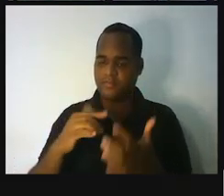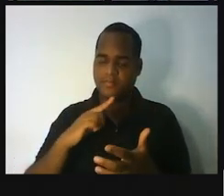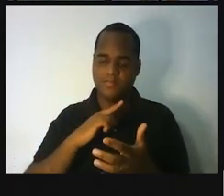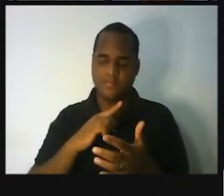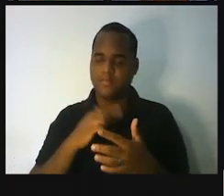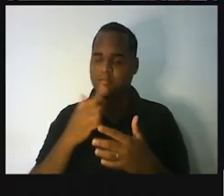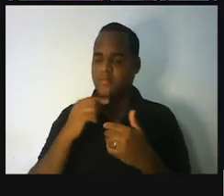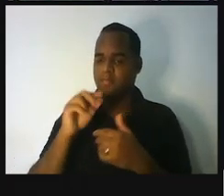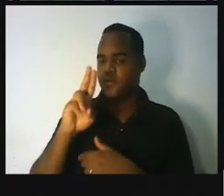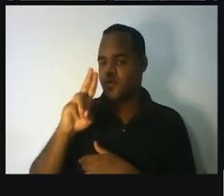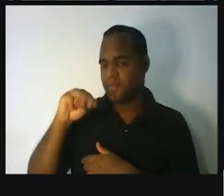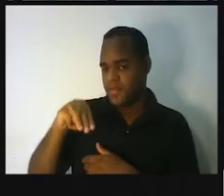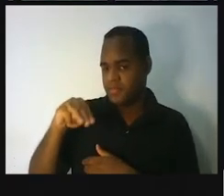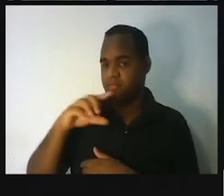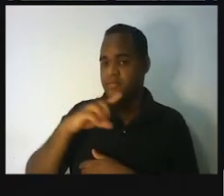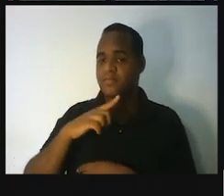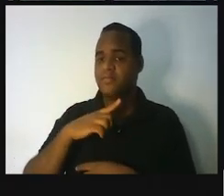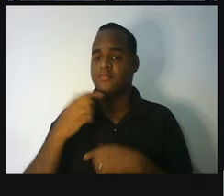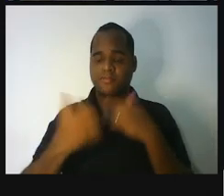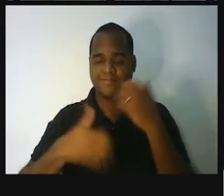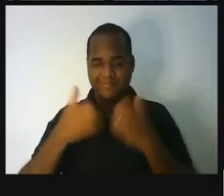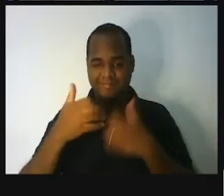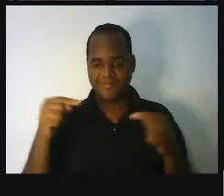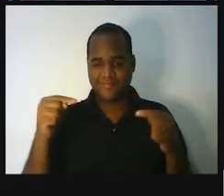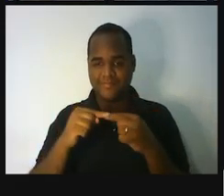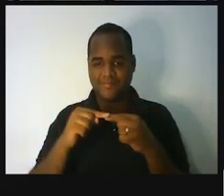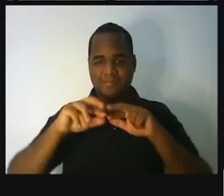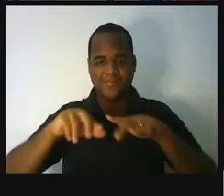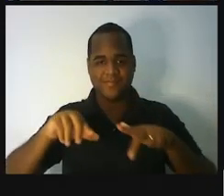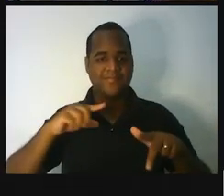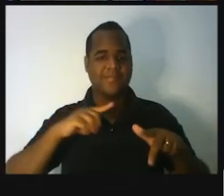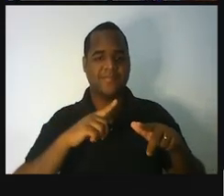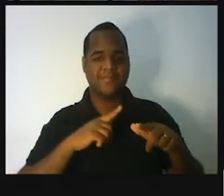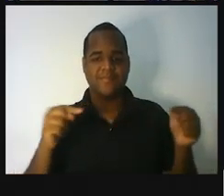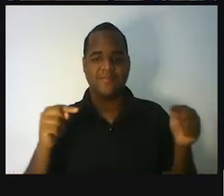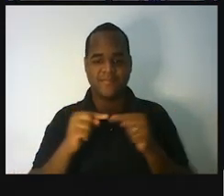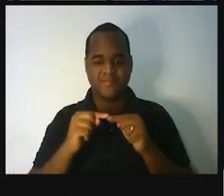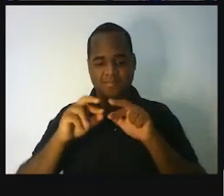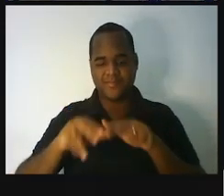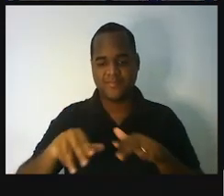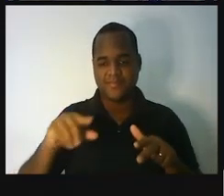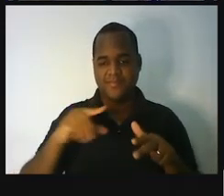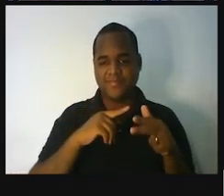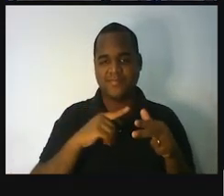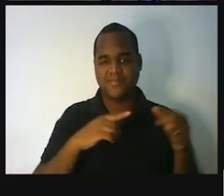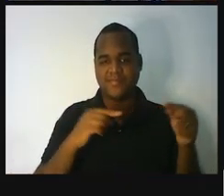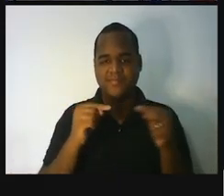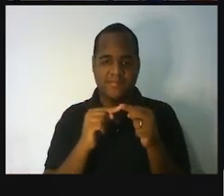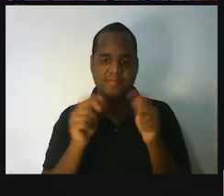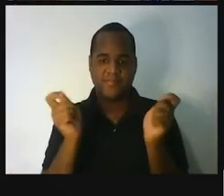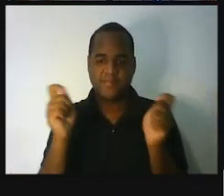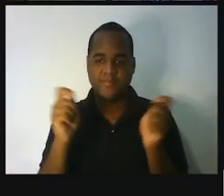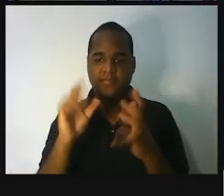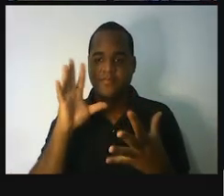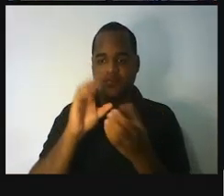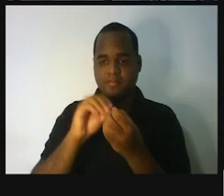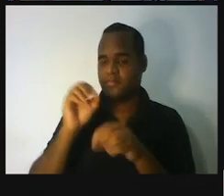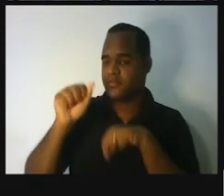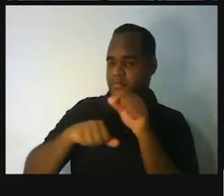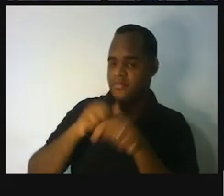medida, falamos de uma unidade de medida chamada volume. Na aula 8, a gente trouxe como transformar